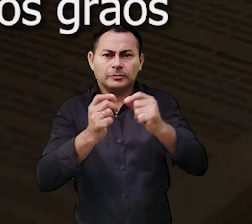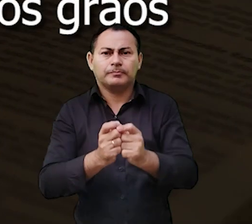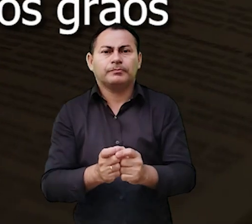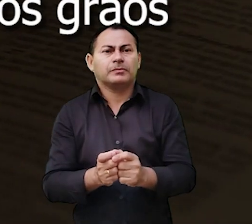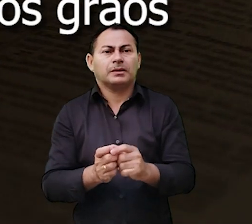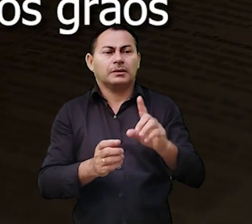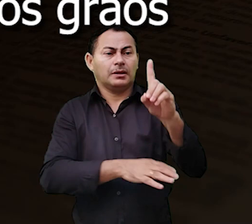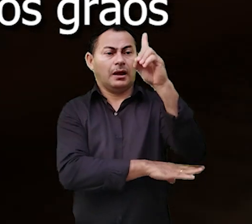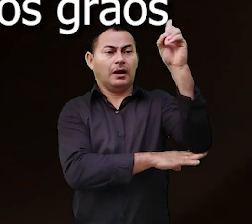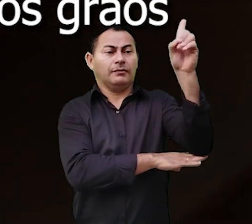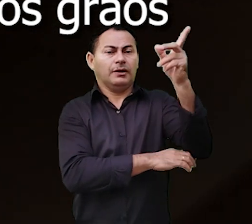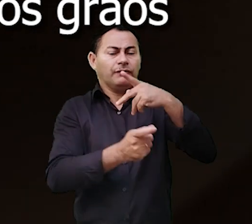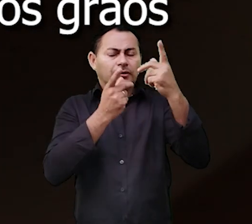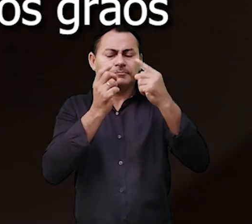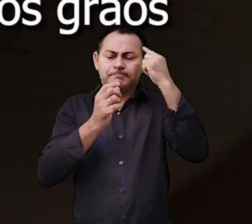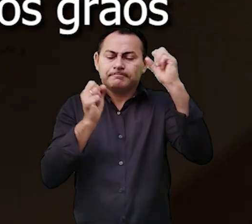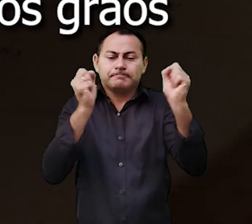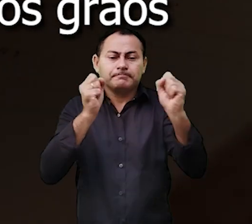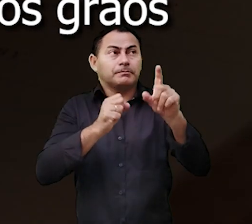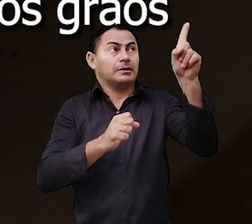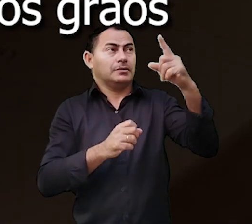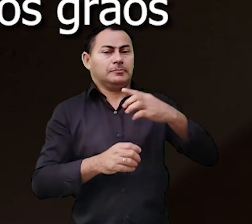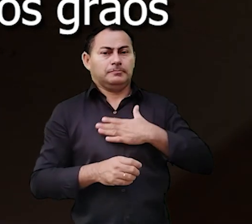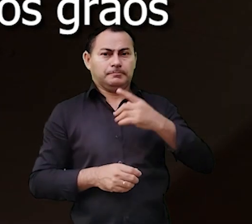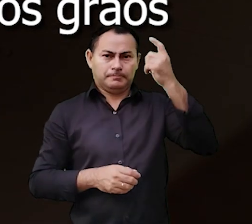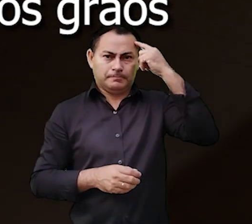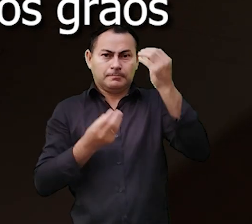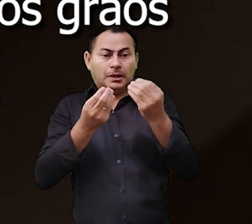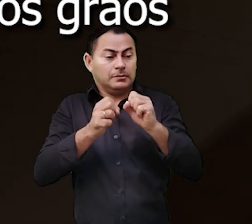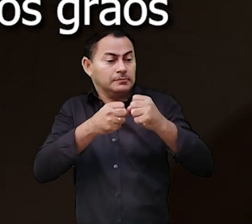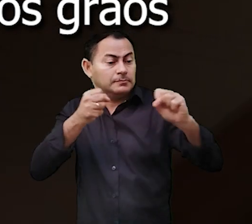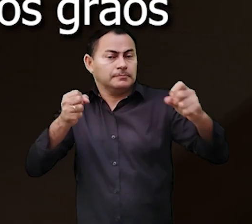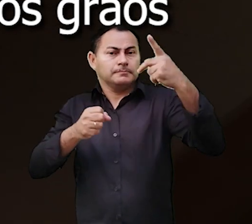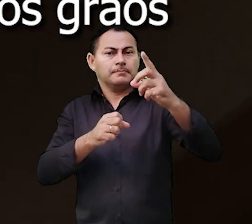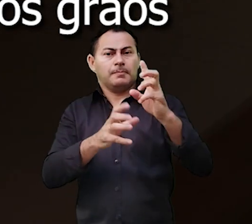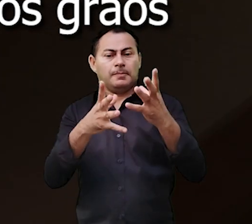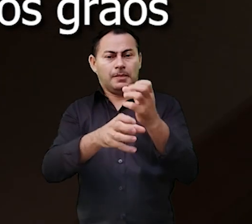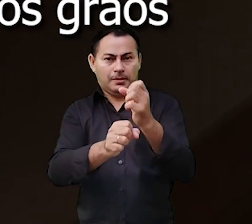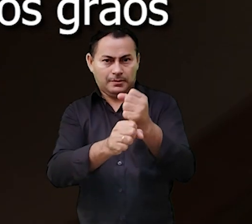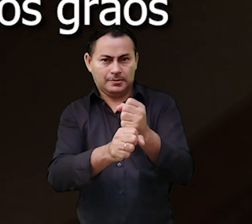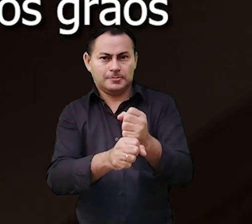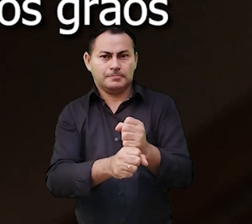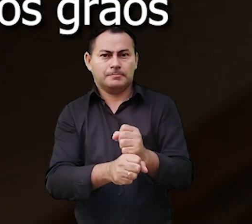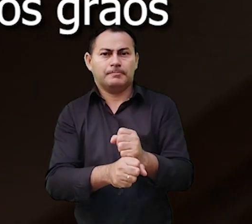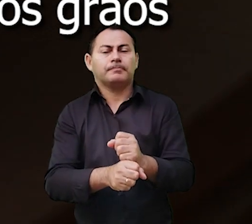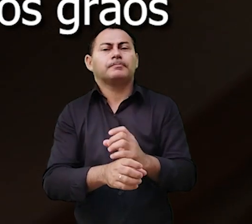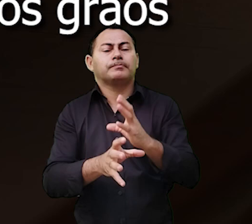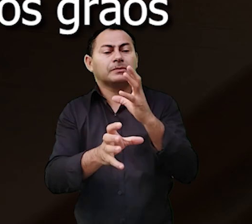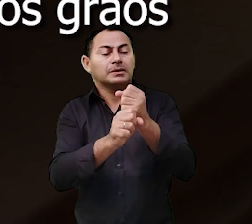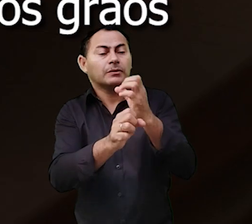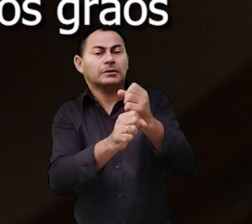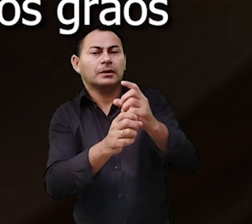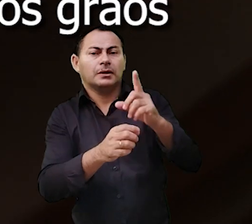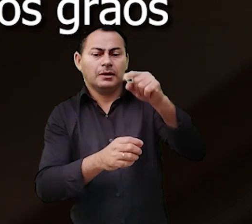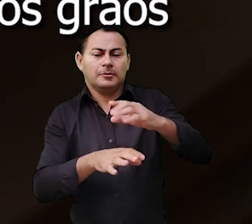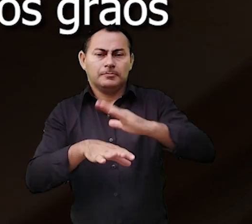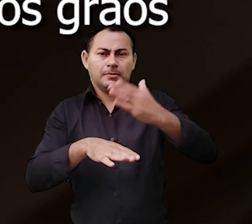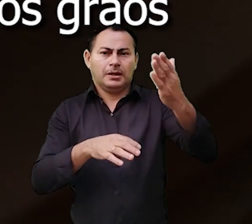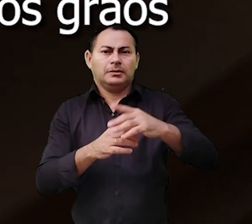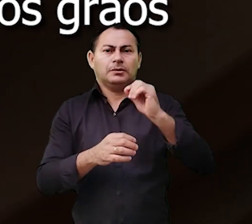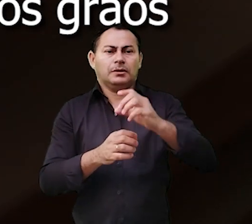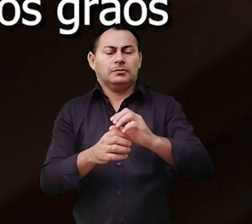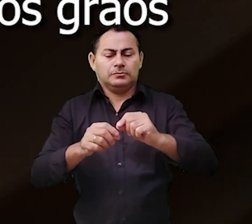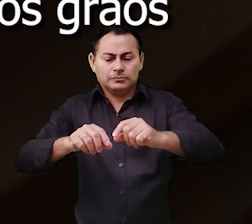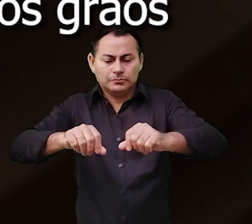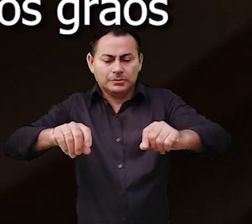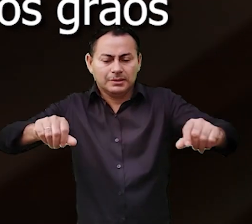como são preciosos para mim os teus pensamentos, como é grande a soma deles. Se os contasse, seriam mais